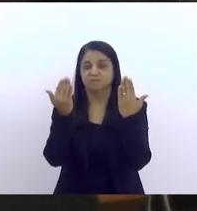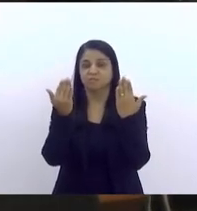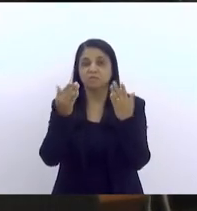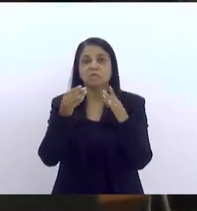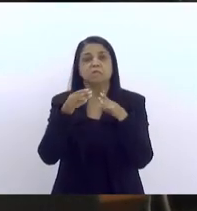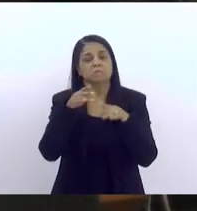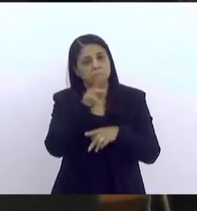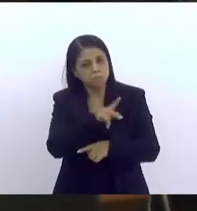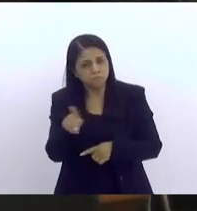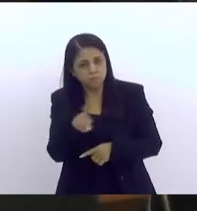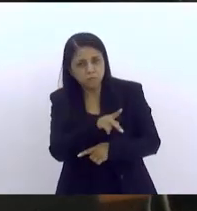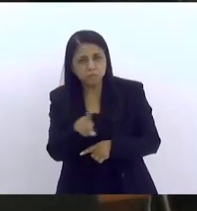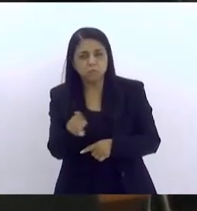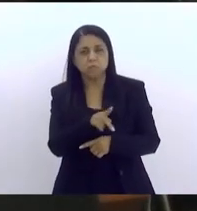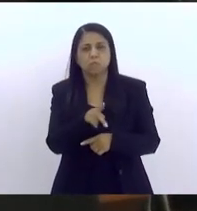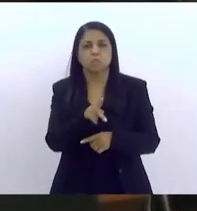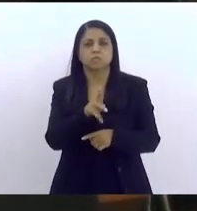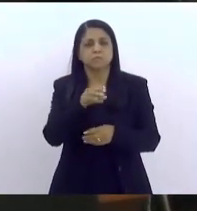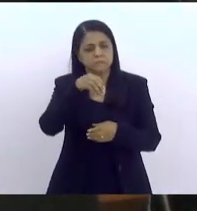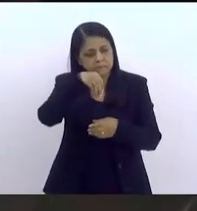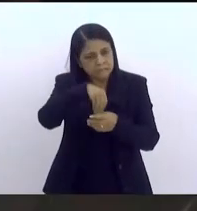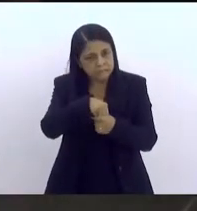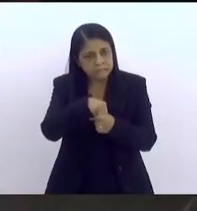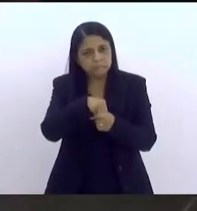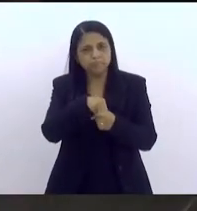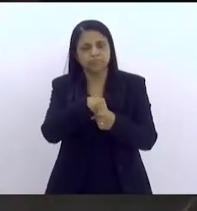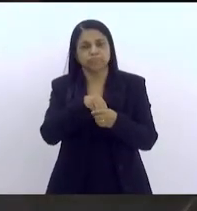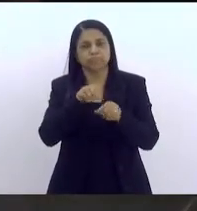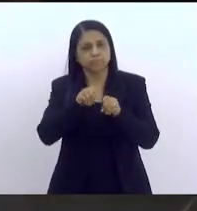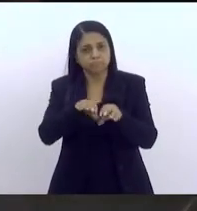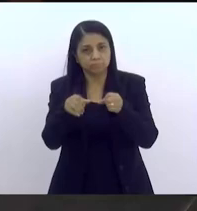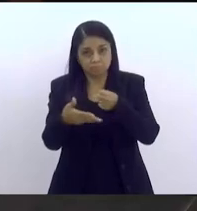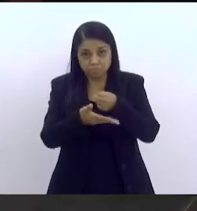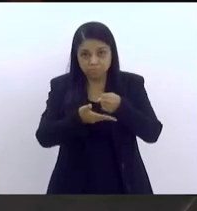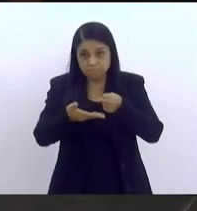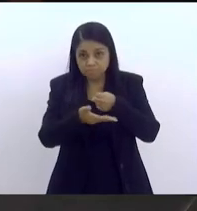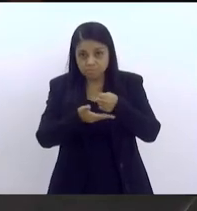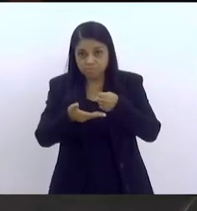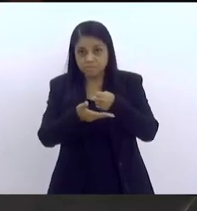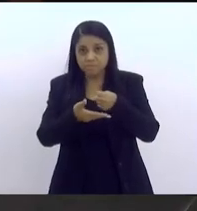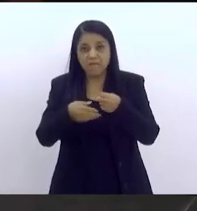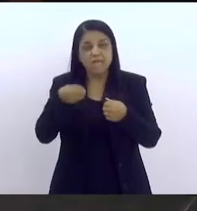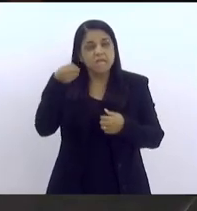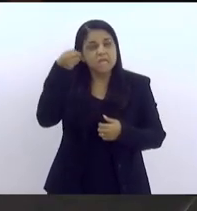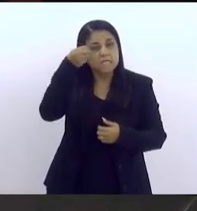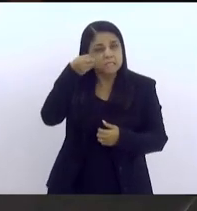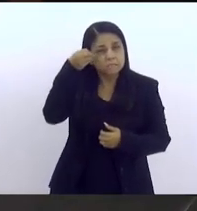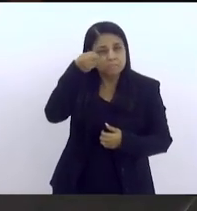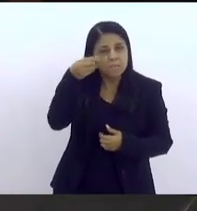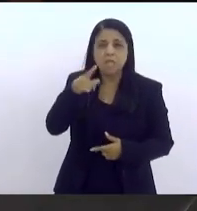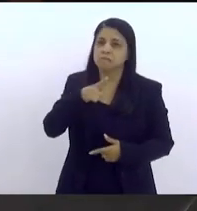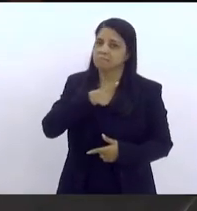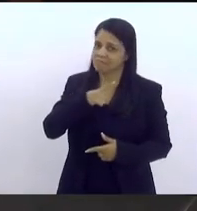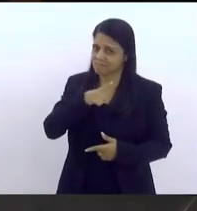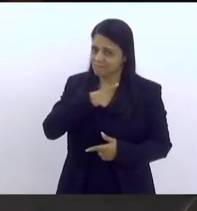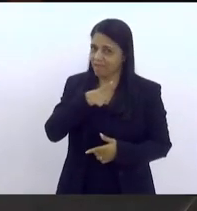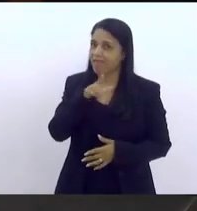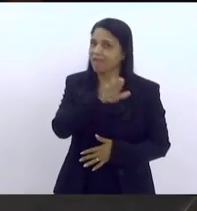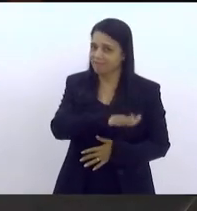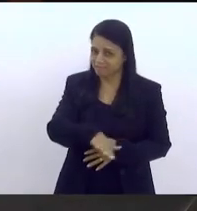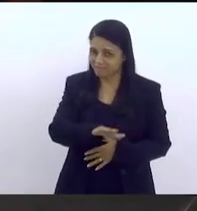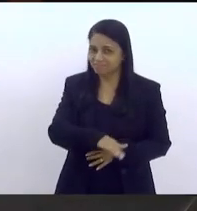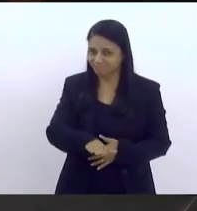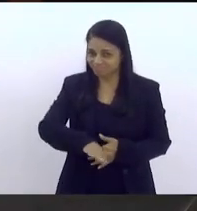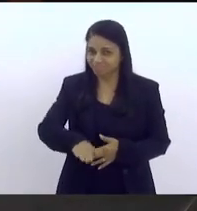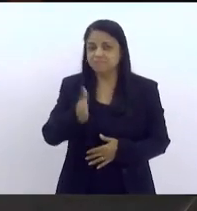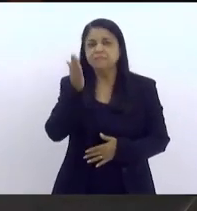educadores né dentro da Educação Básica né temos experiência com crianças